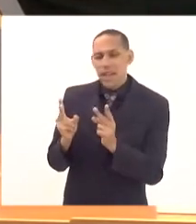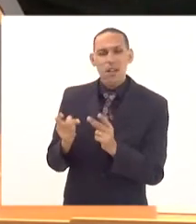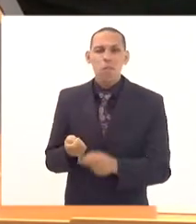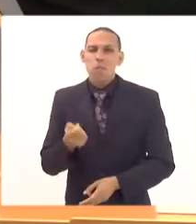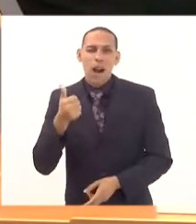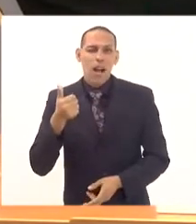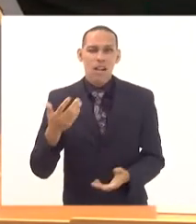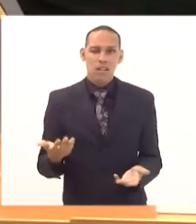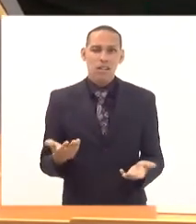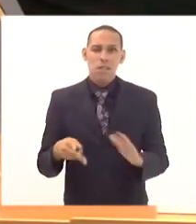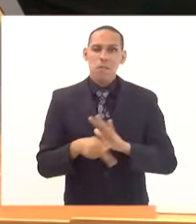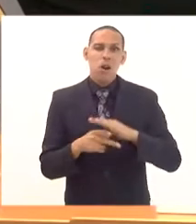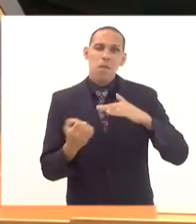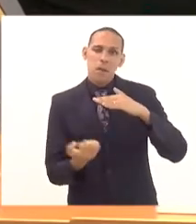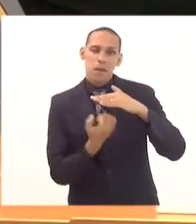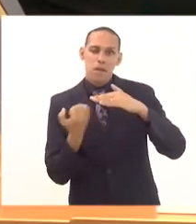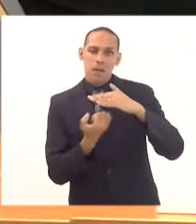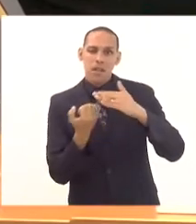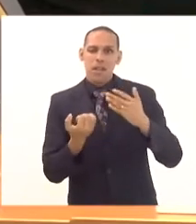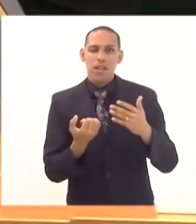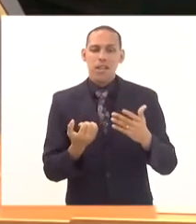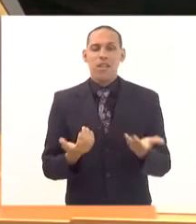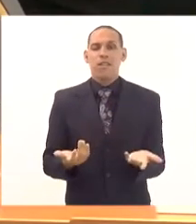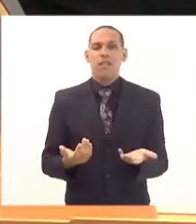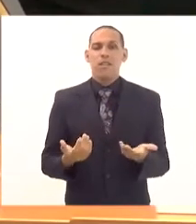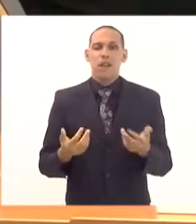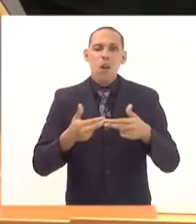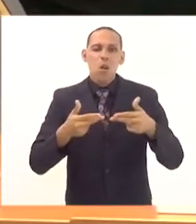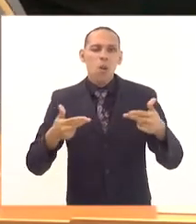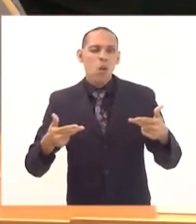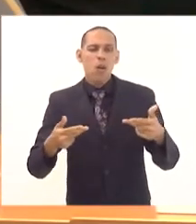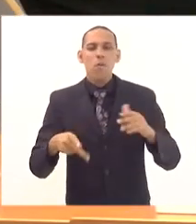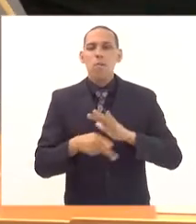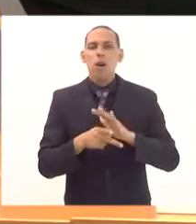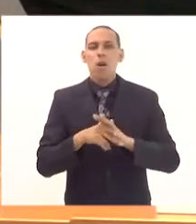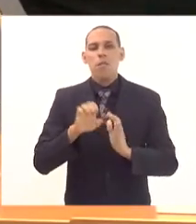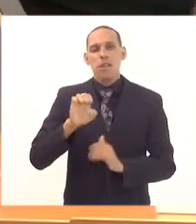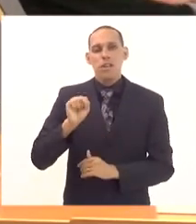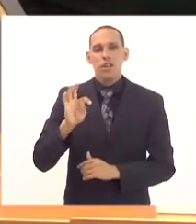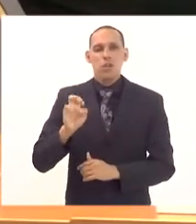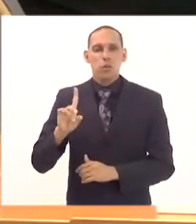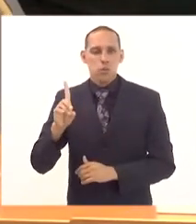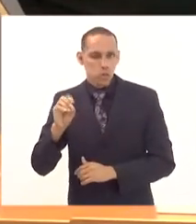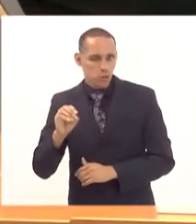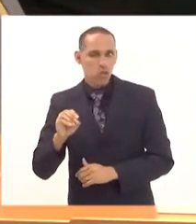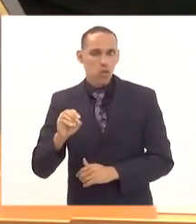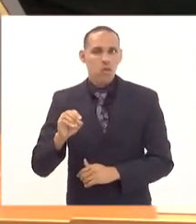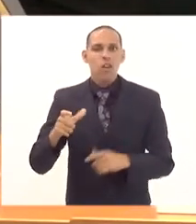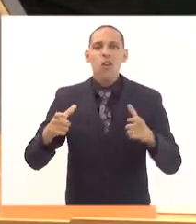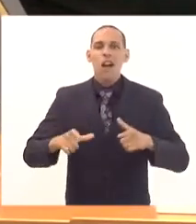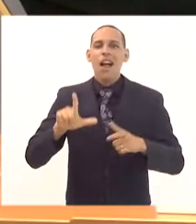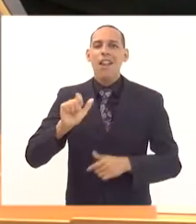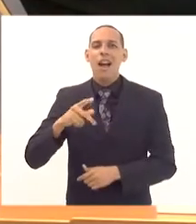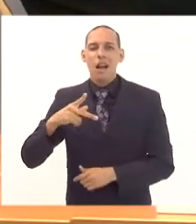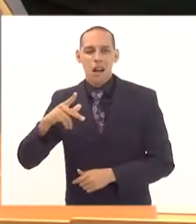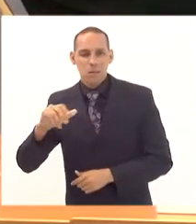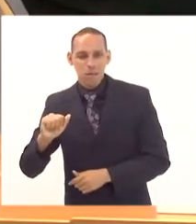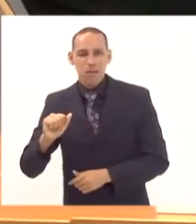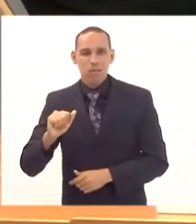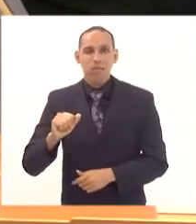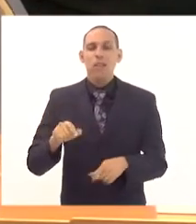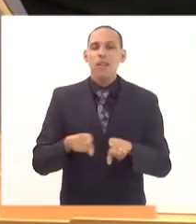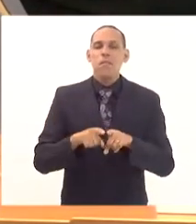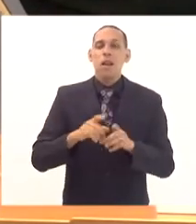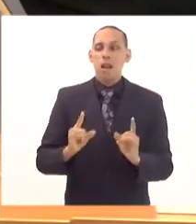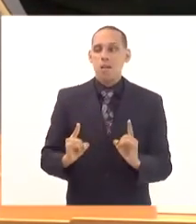perdidos pela empresa a sede os estúdios na Lapa o acervo prédio da Rádio MEC fica na Praça